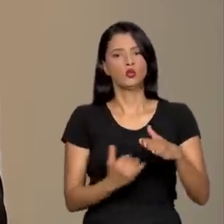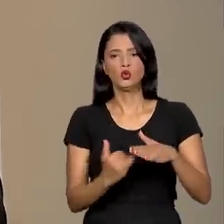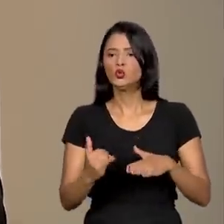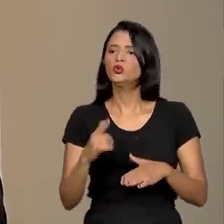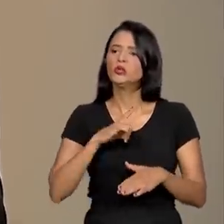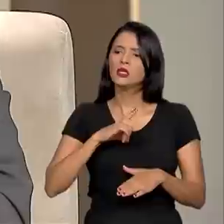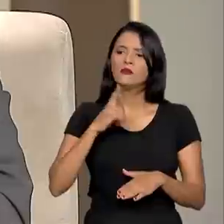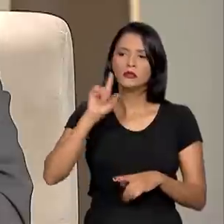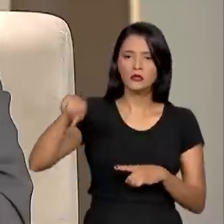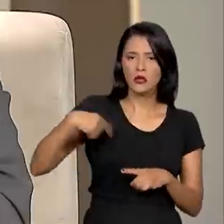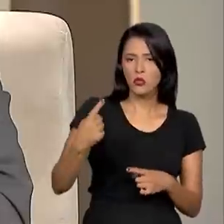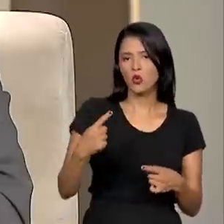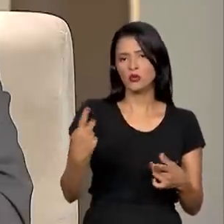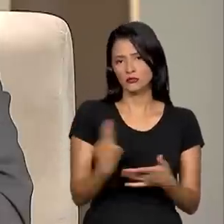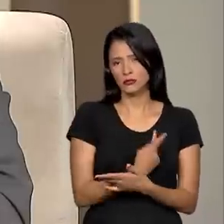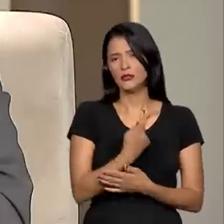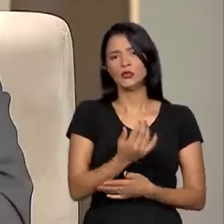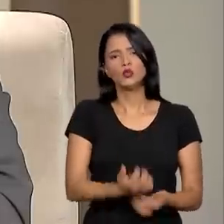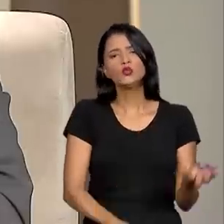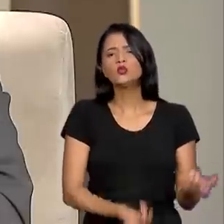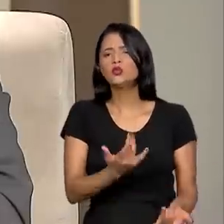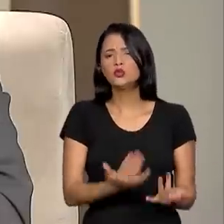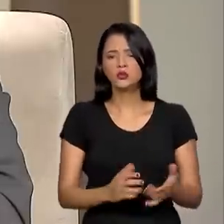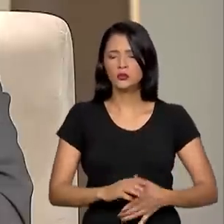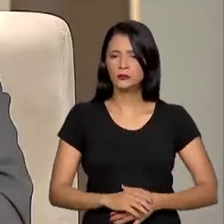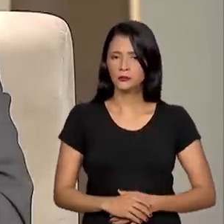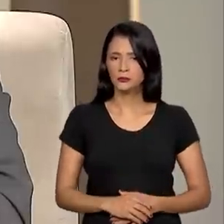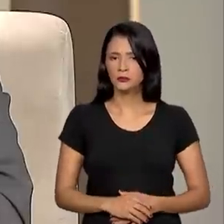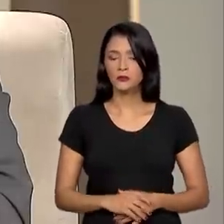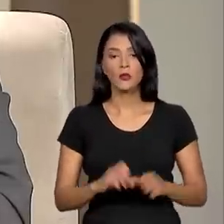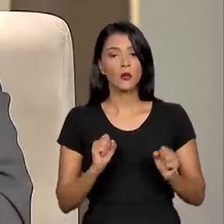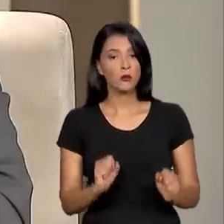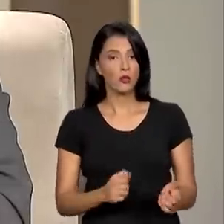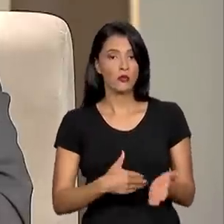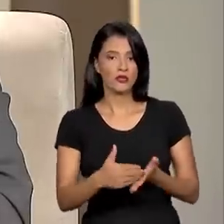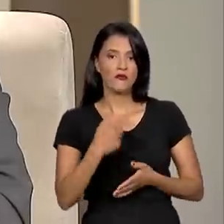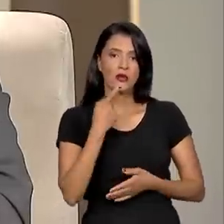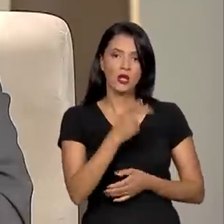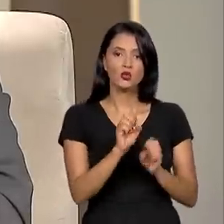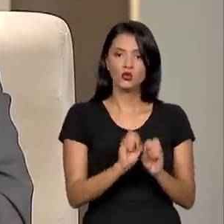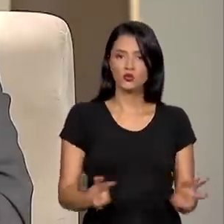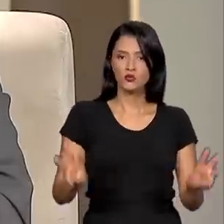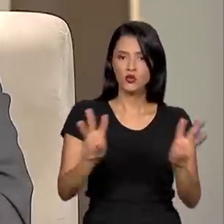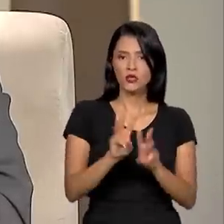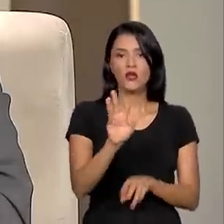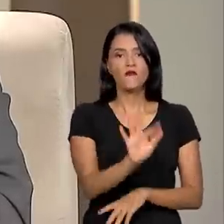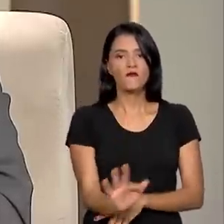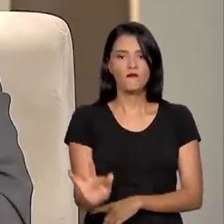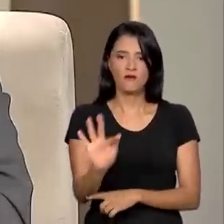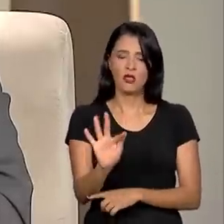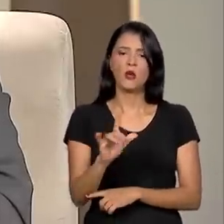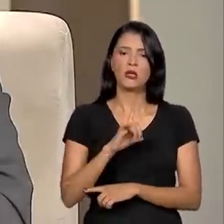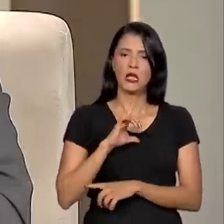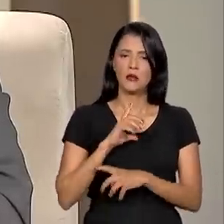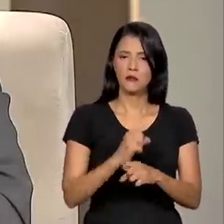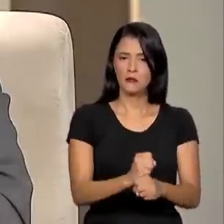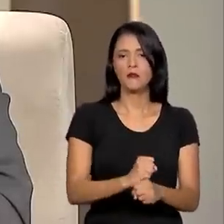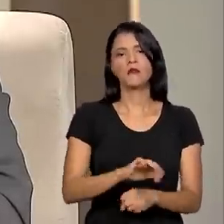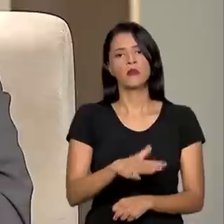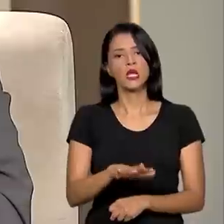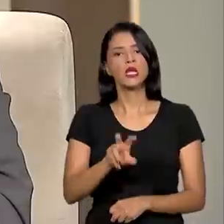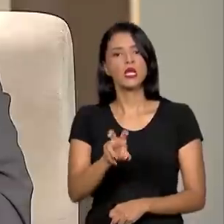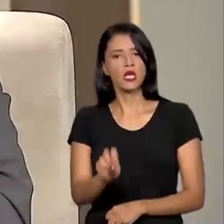dois episódios? Olha, a gente pode começar falando dos museus federais. Nós temos aqui no Brasil cerca de 500 museus